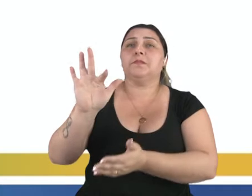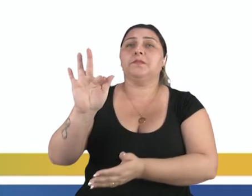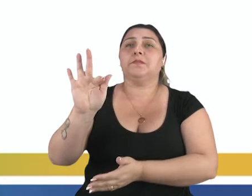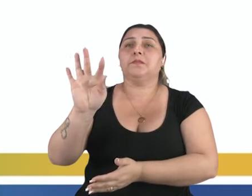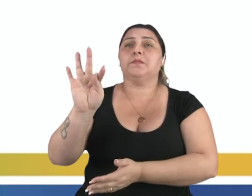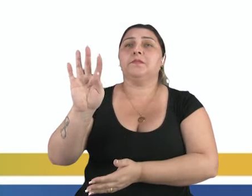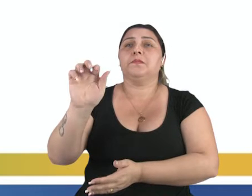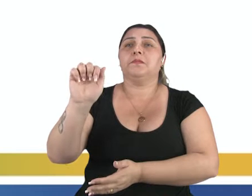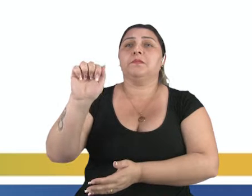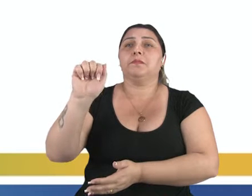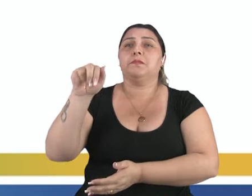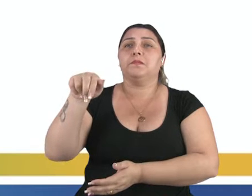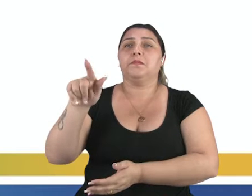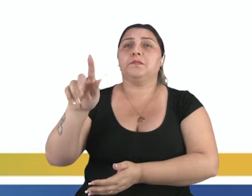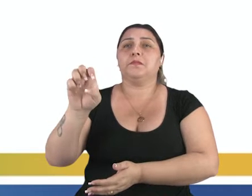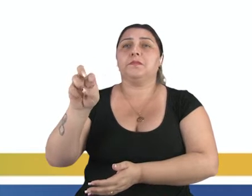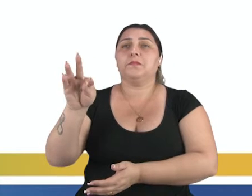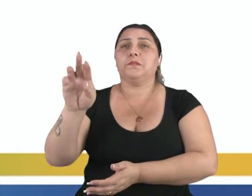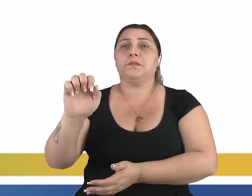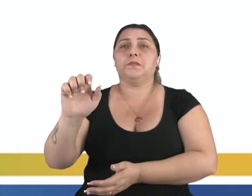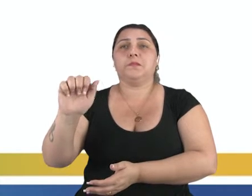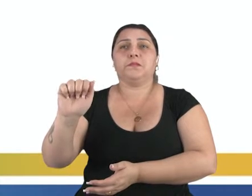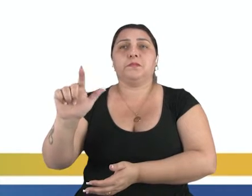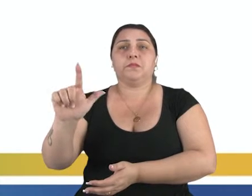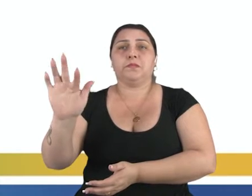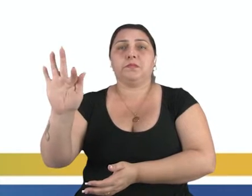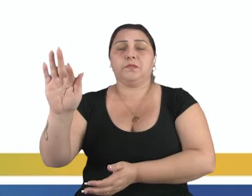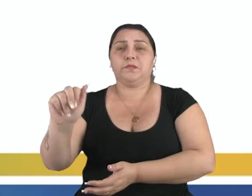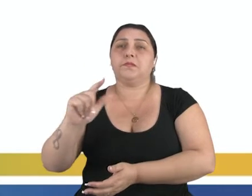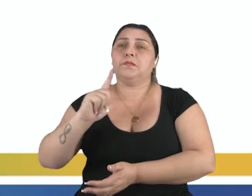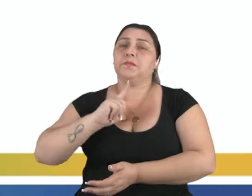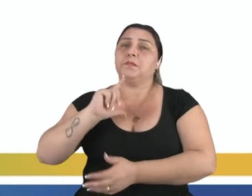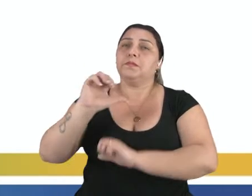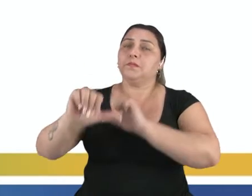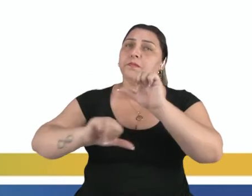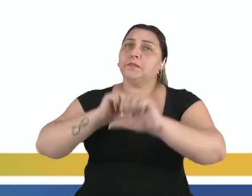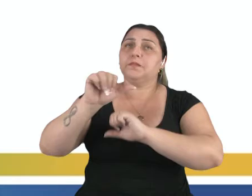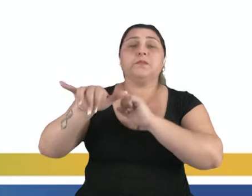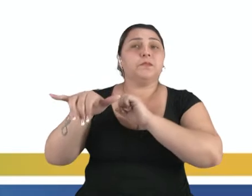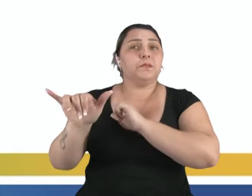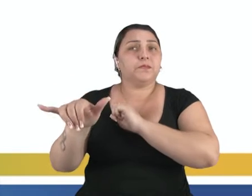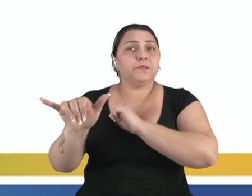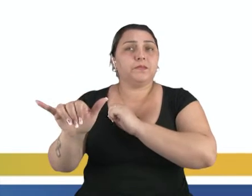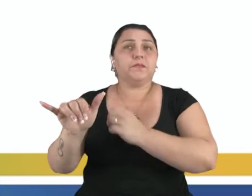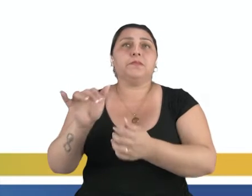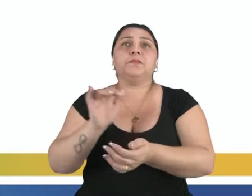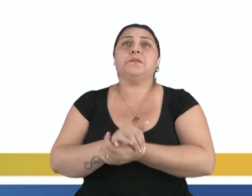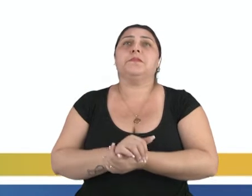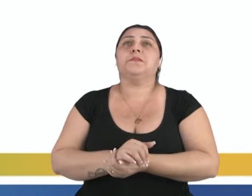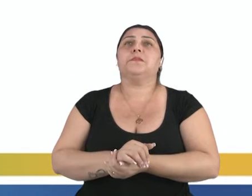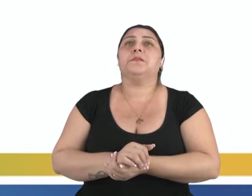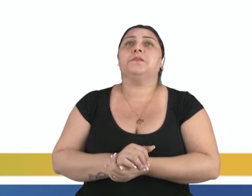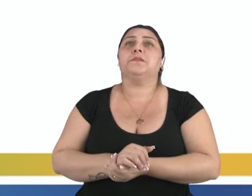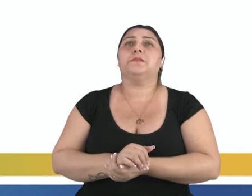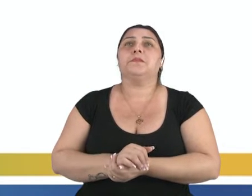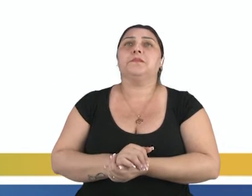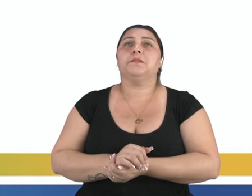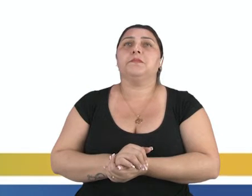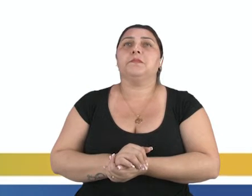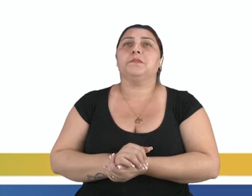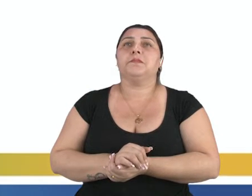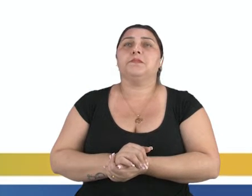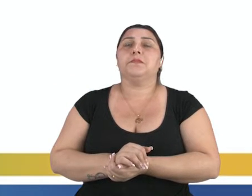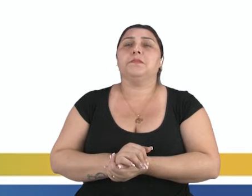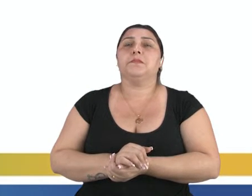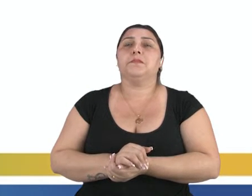uma variação de y sobre uma variação de x. O que isso implica dizer? Quando você